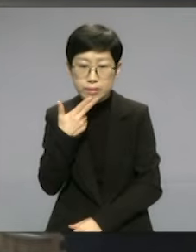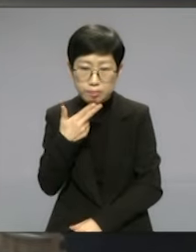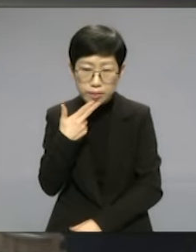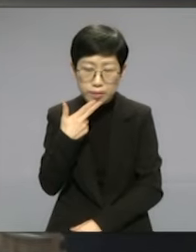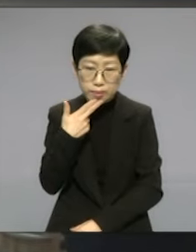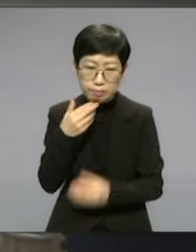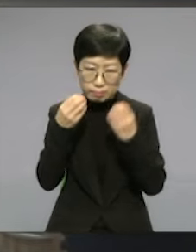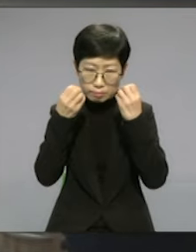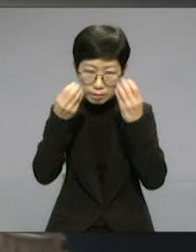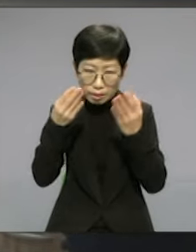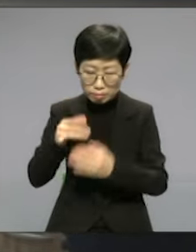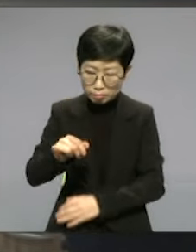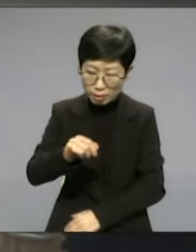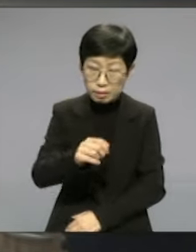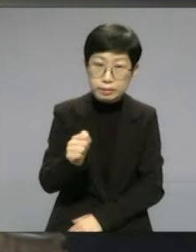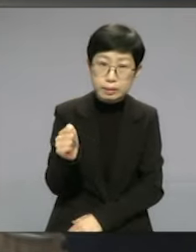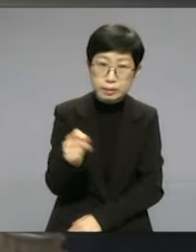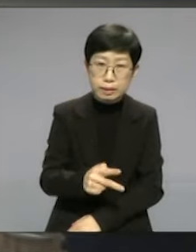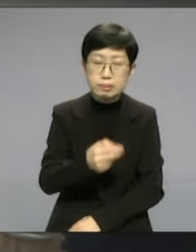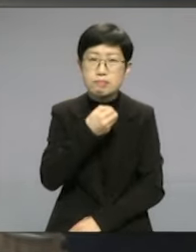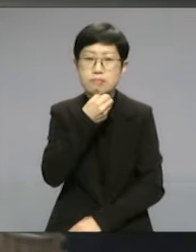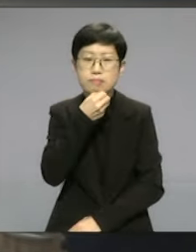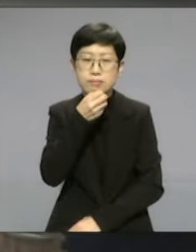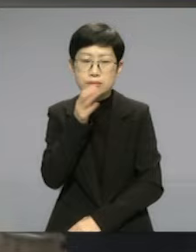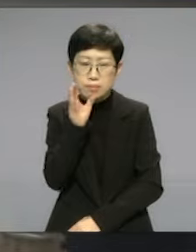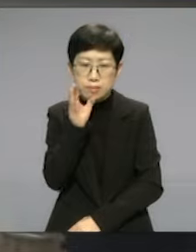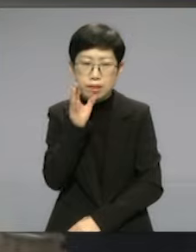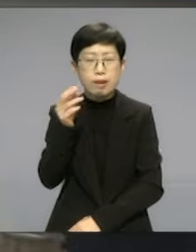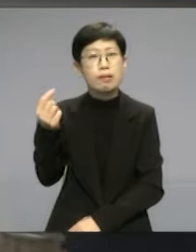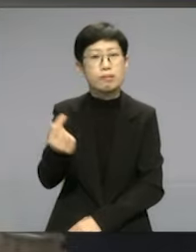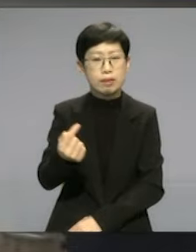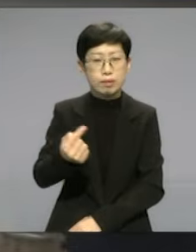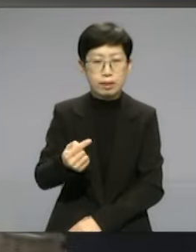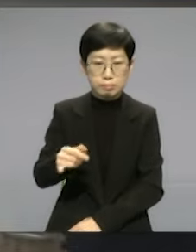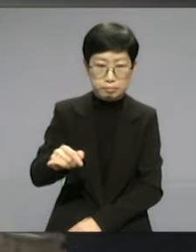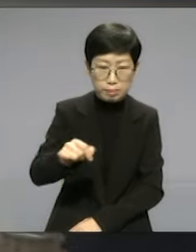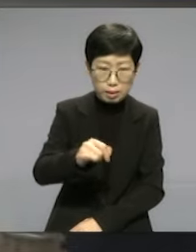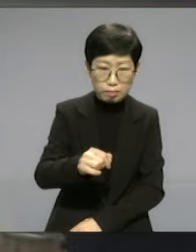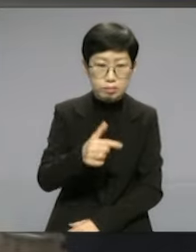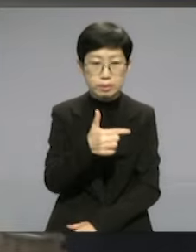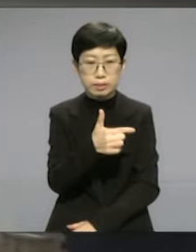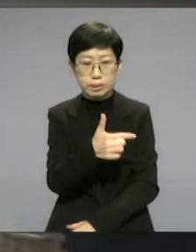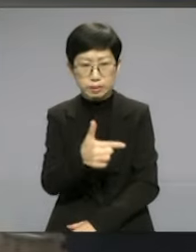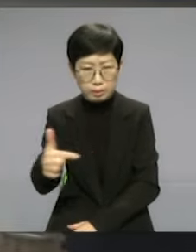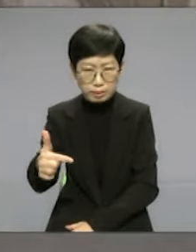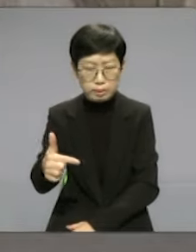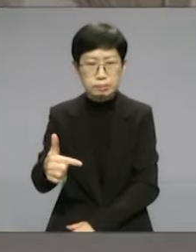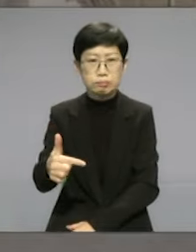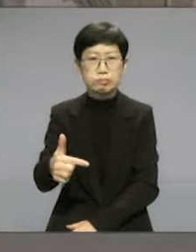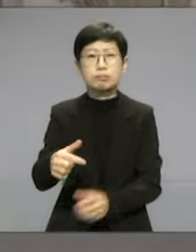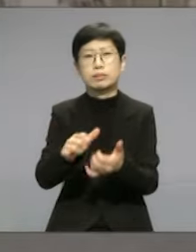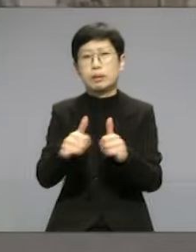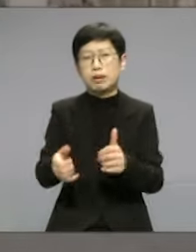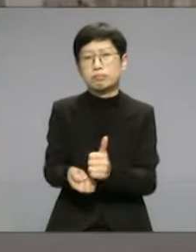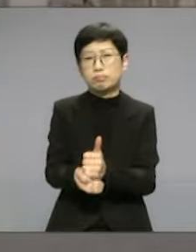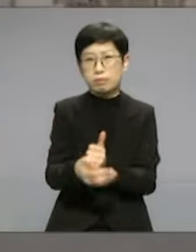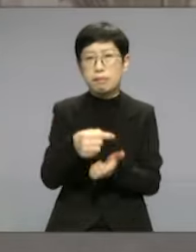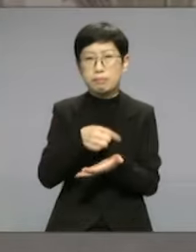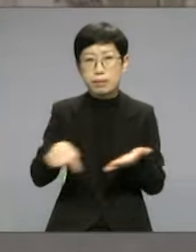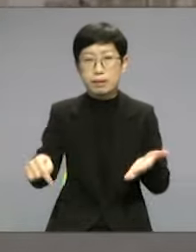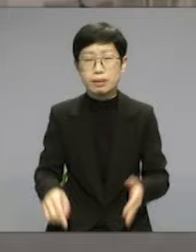vírus 3, que não circula desde 2002 e 2007. É um vírus que vai pegar uma grande população suscetível.